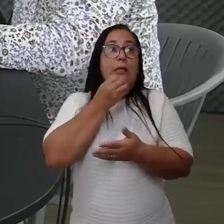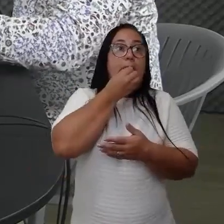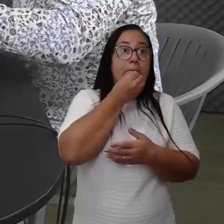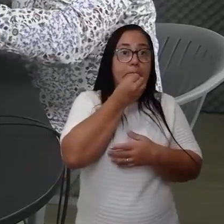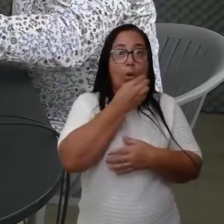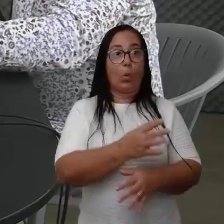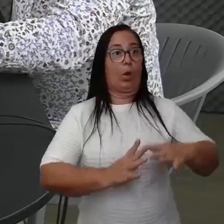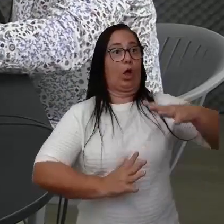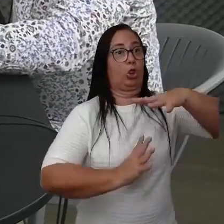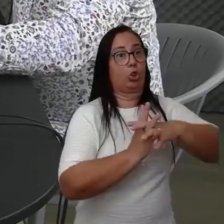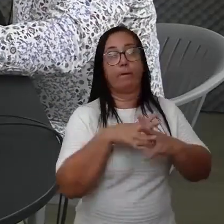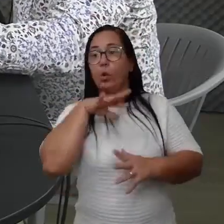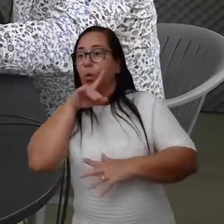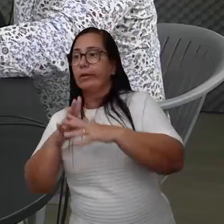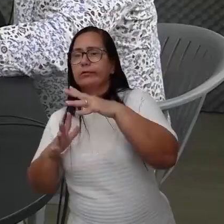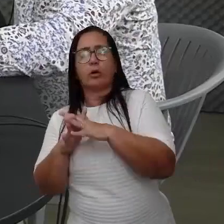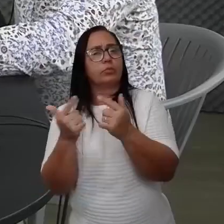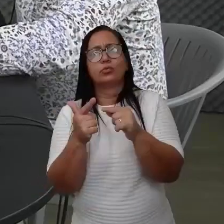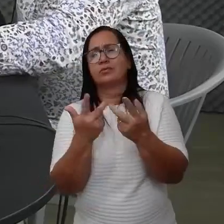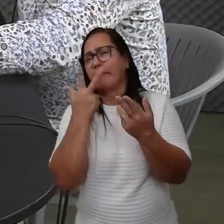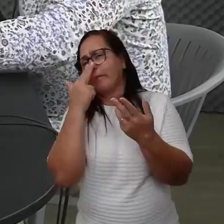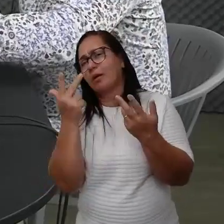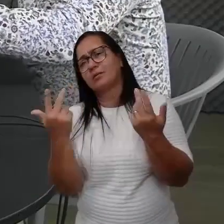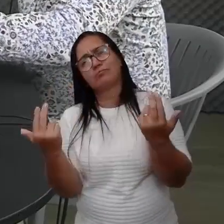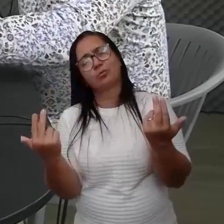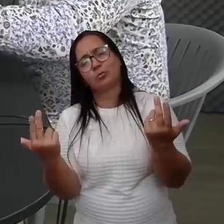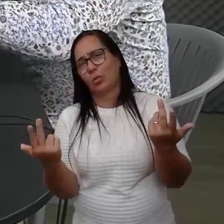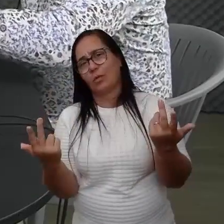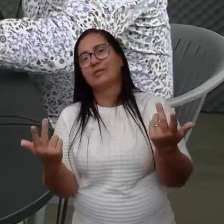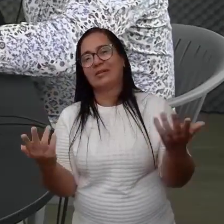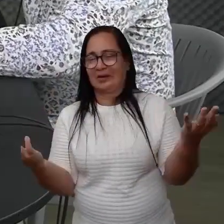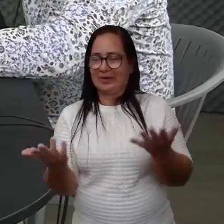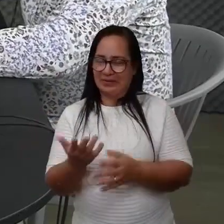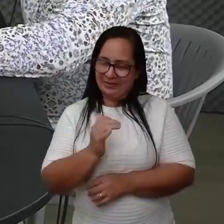ruim. Você Eu vai ter lembrei- Andréia dos Trigueiro, dois lados. Margarida Azevedo, nesse papo delicioso. A